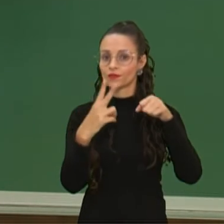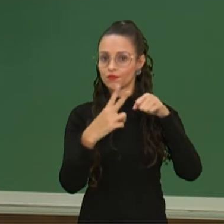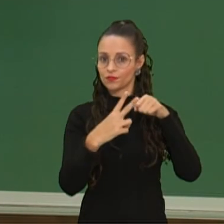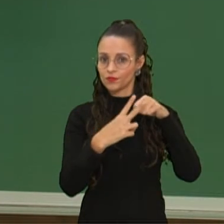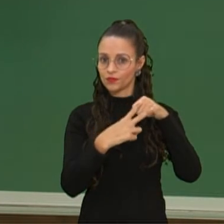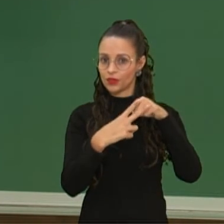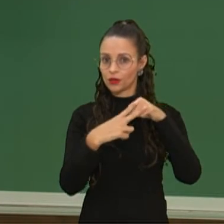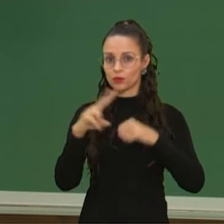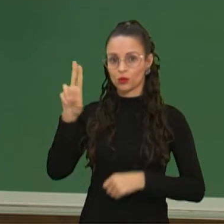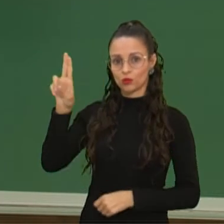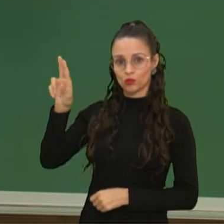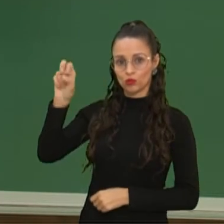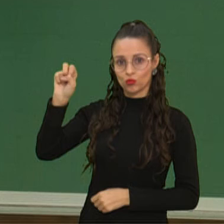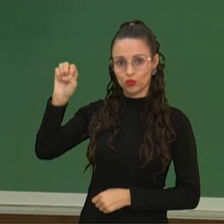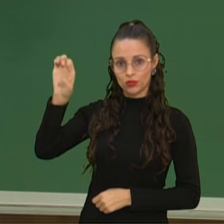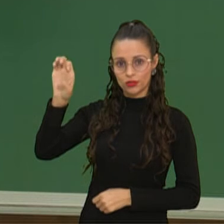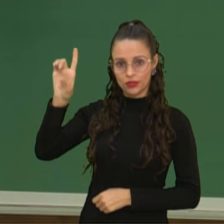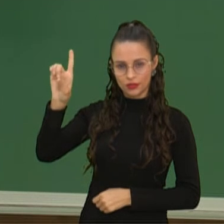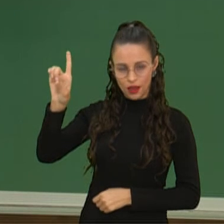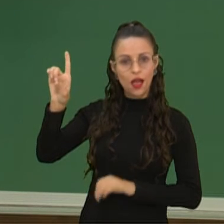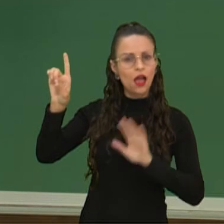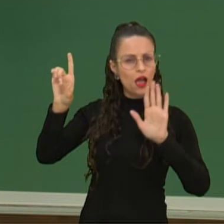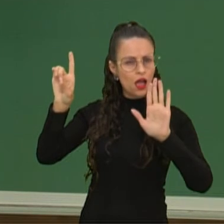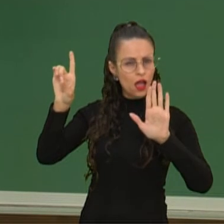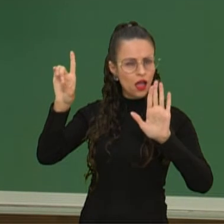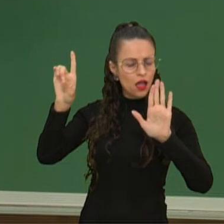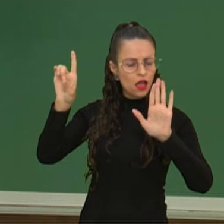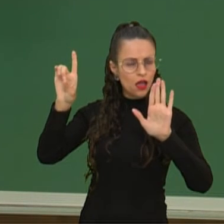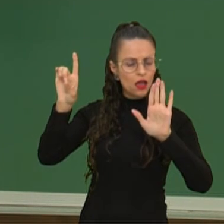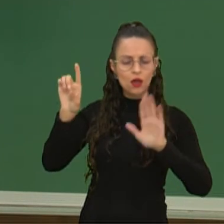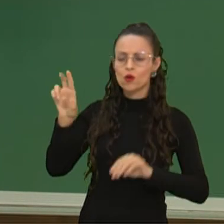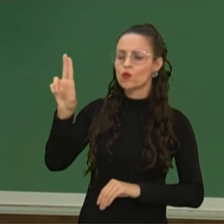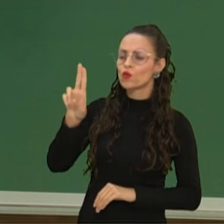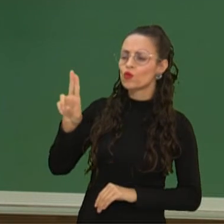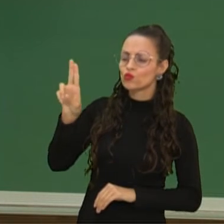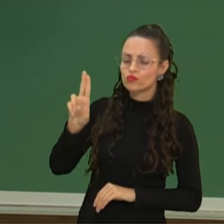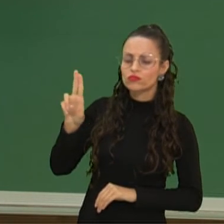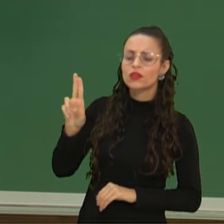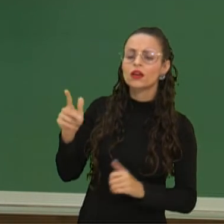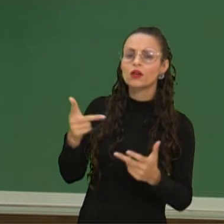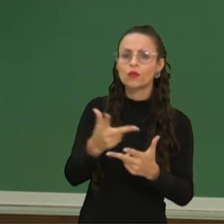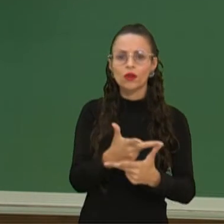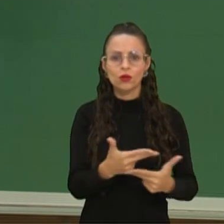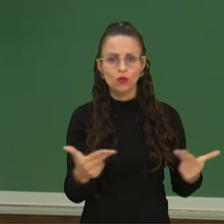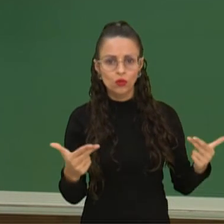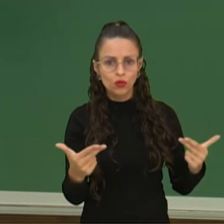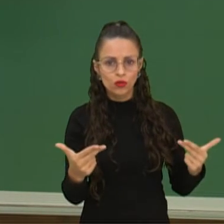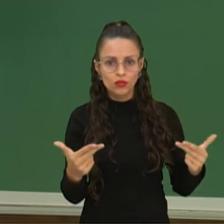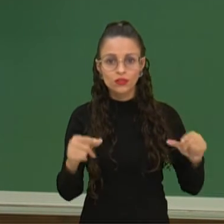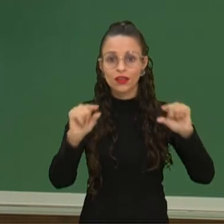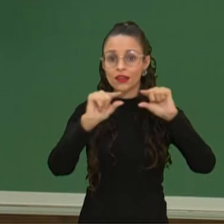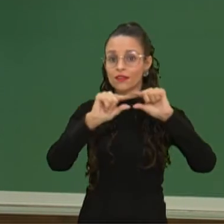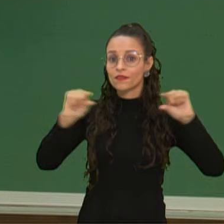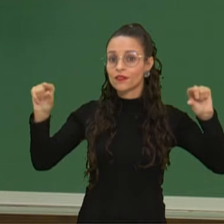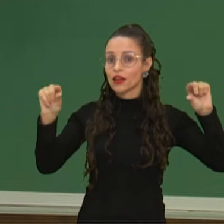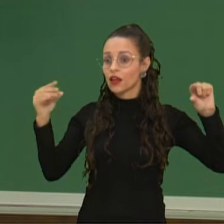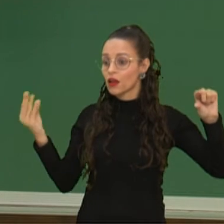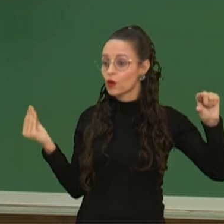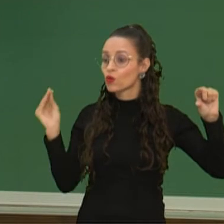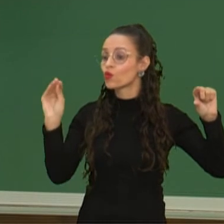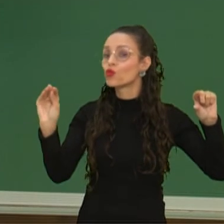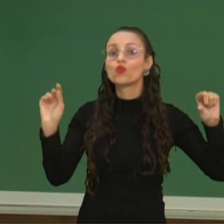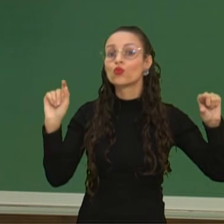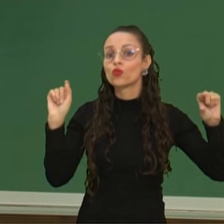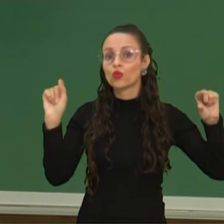use. Aí você pensa, opa, se você usa alguma coisa. Então, qual é o objeto da frase? O que está sendo usado